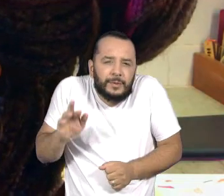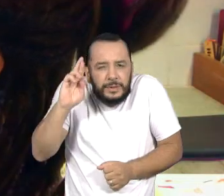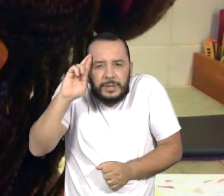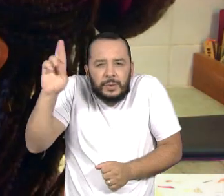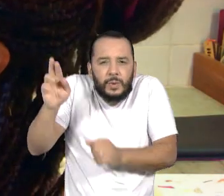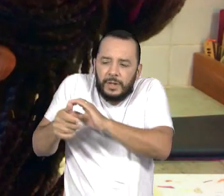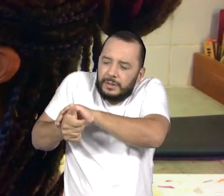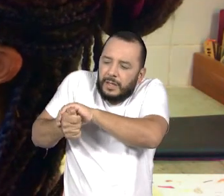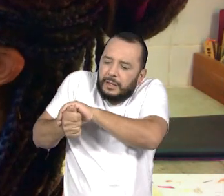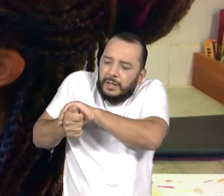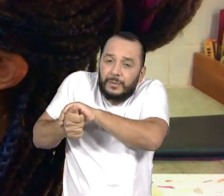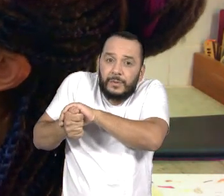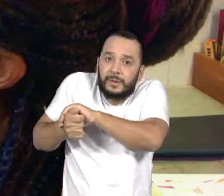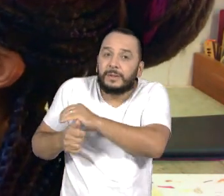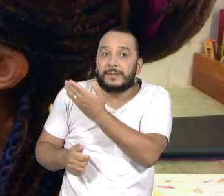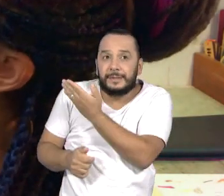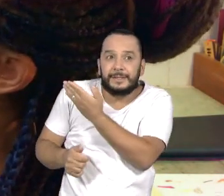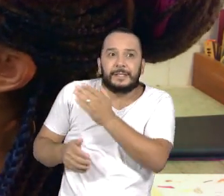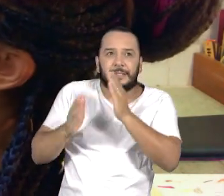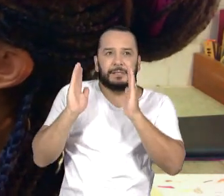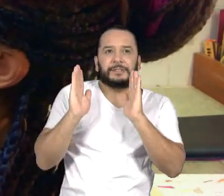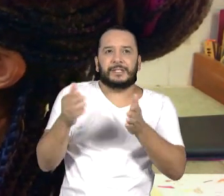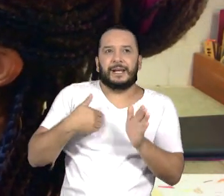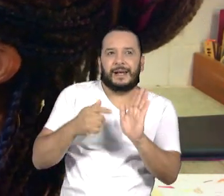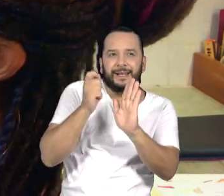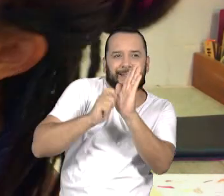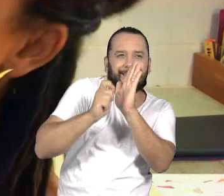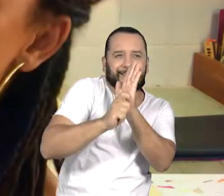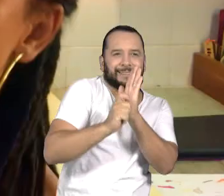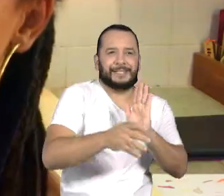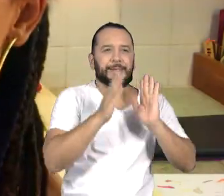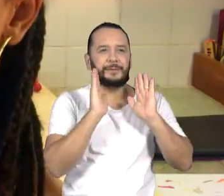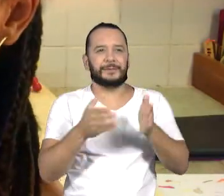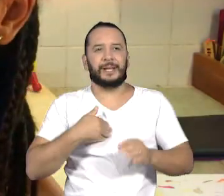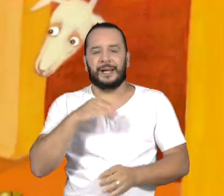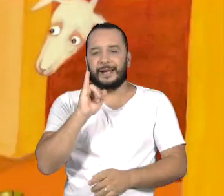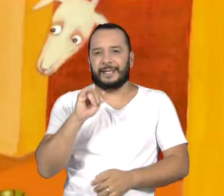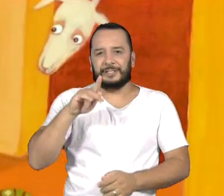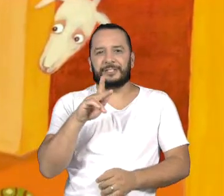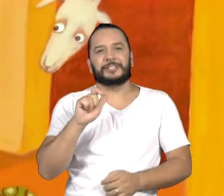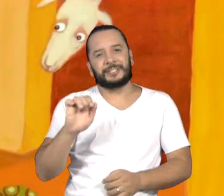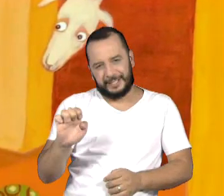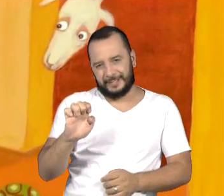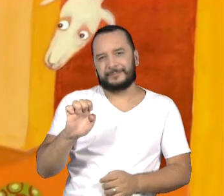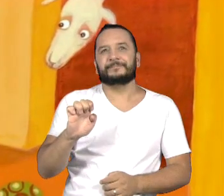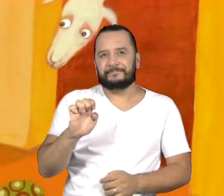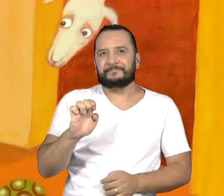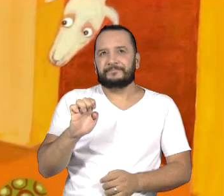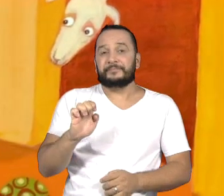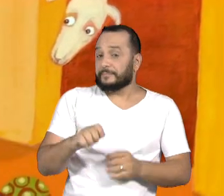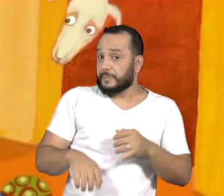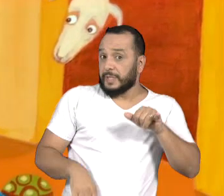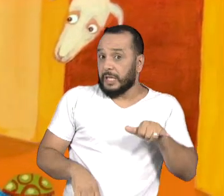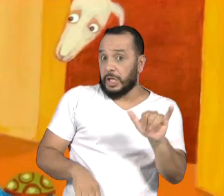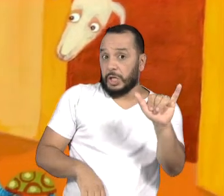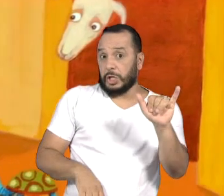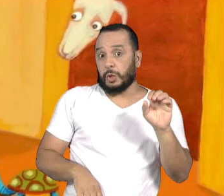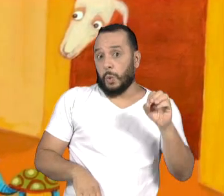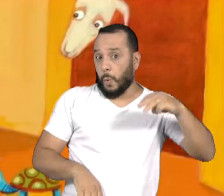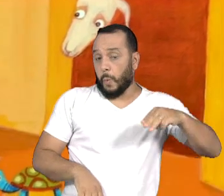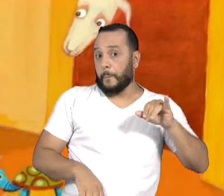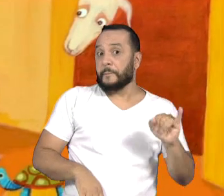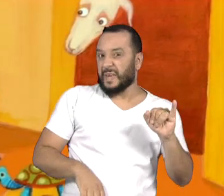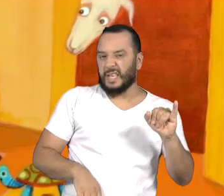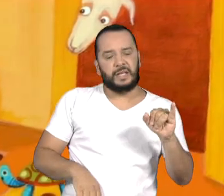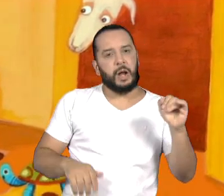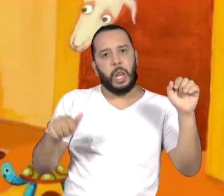e Esse livro foi escrito por kinberg e iniciais o filme Está piorando diz